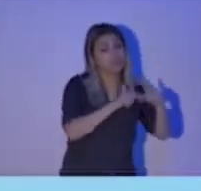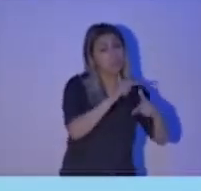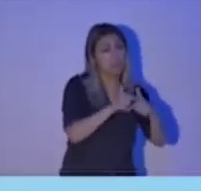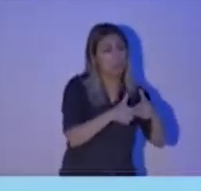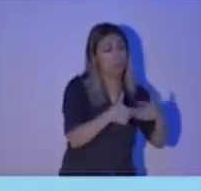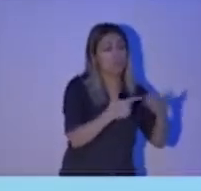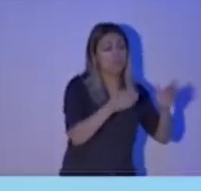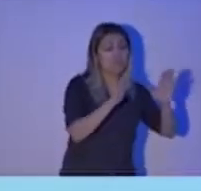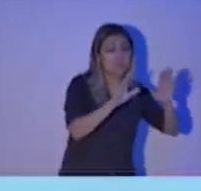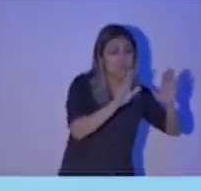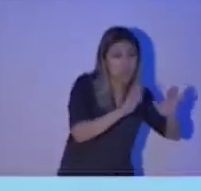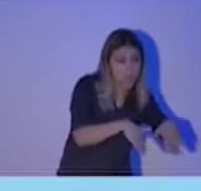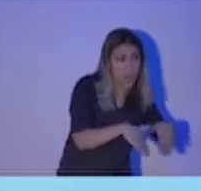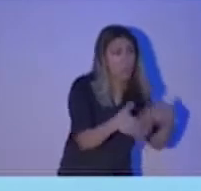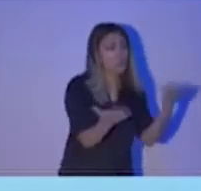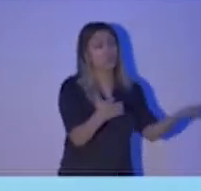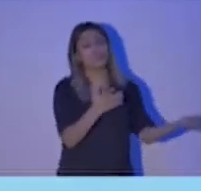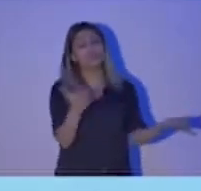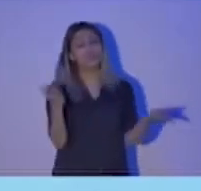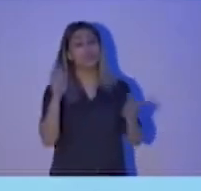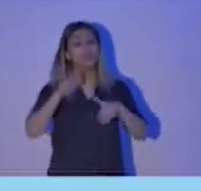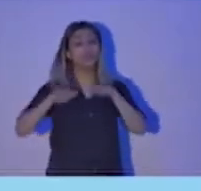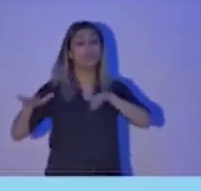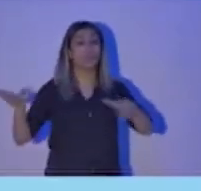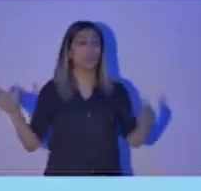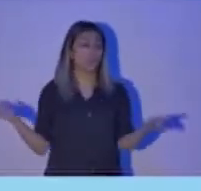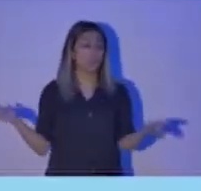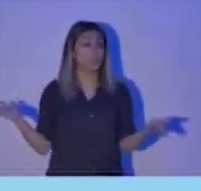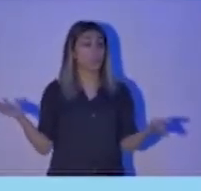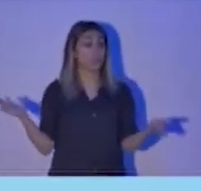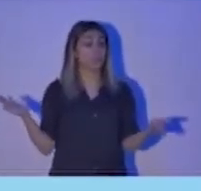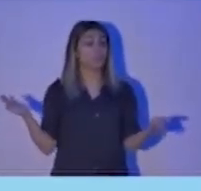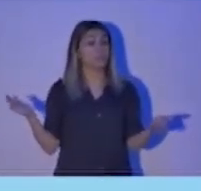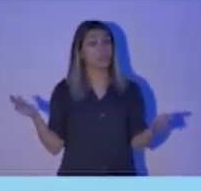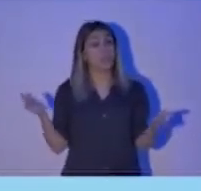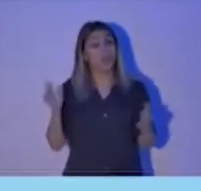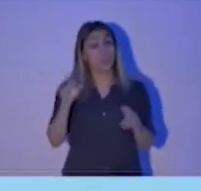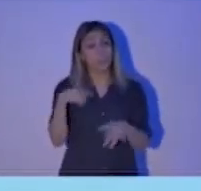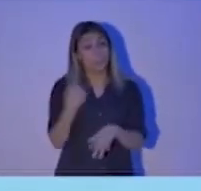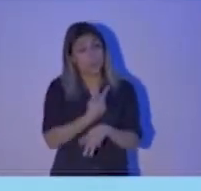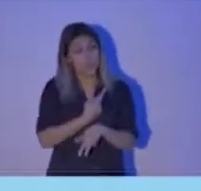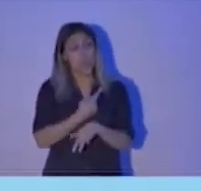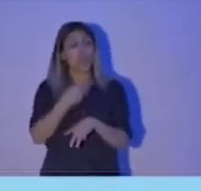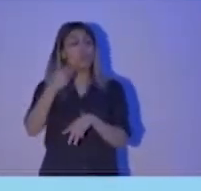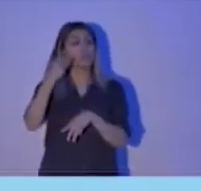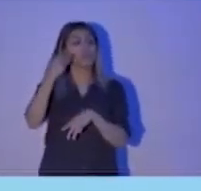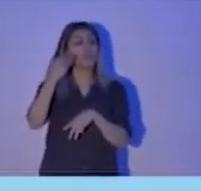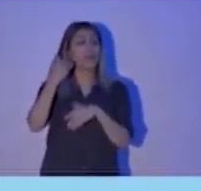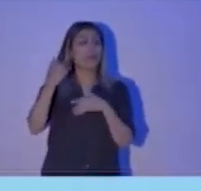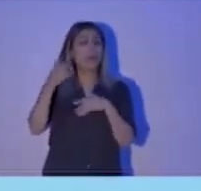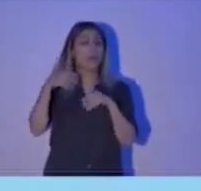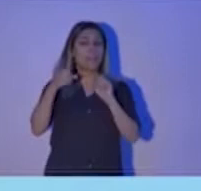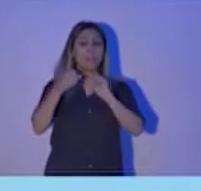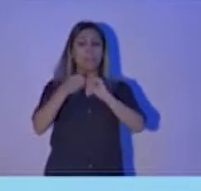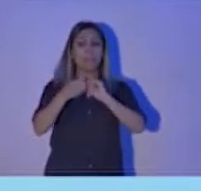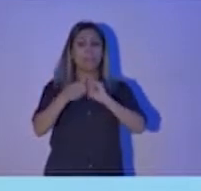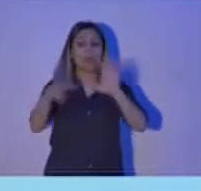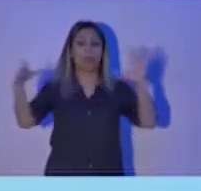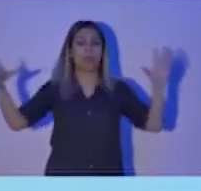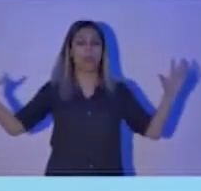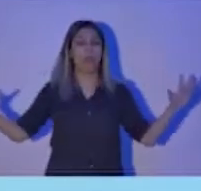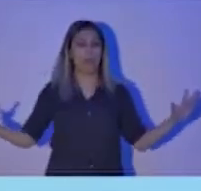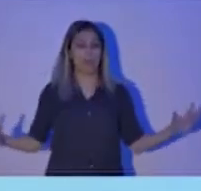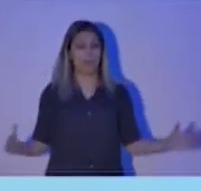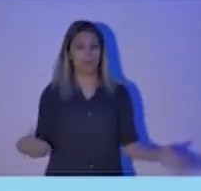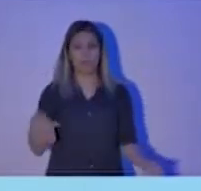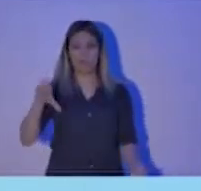os dirigentes municipais de educação para melhorar a gestão a todo instante. Mas, ainda assim, muitas vezes, não tem milagre de gestão que consegue fazer o dinheiro